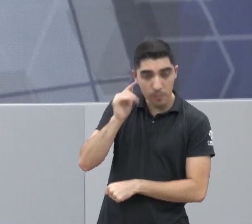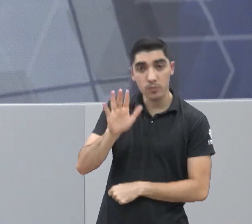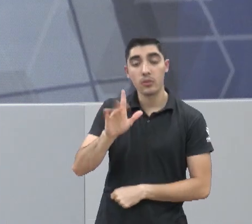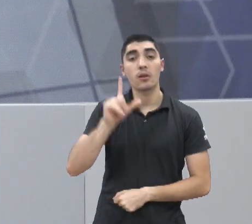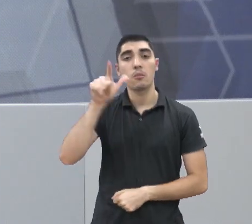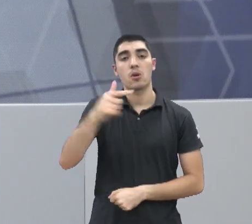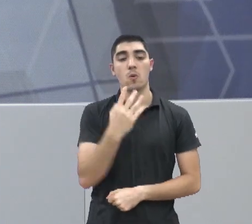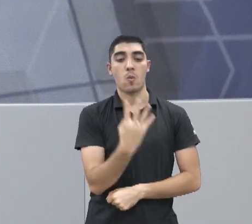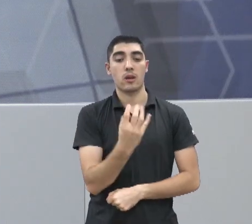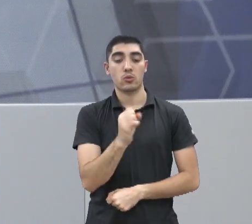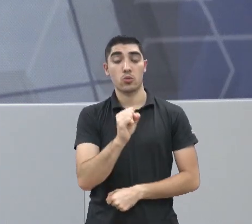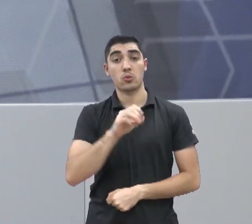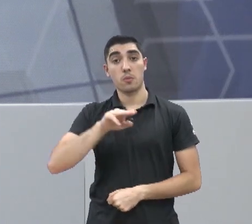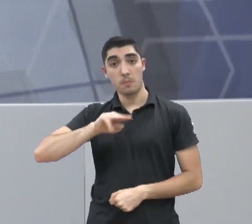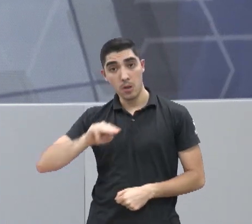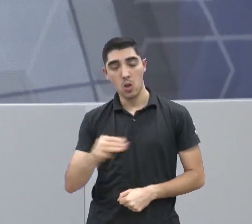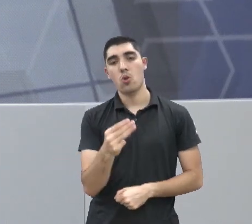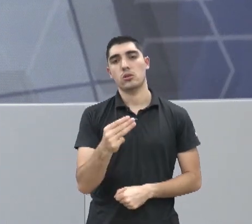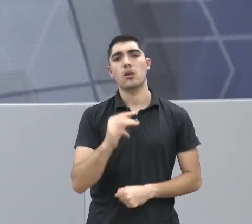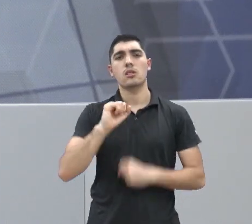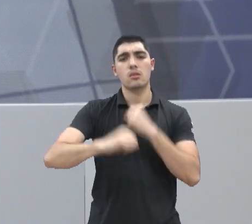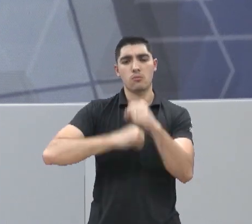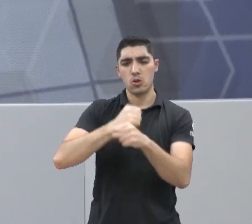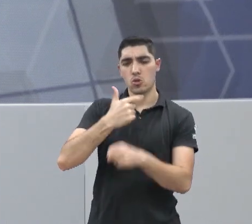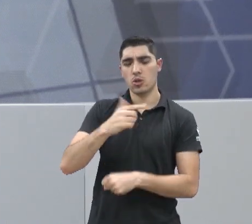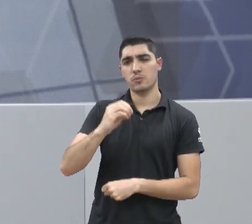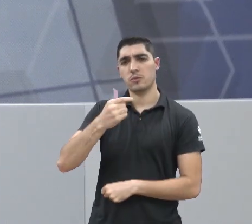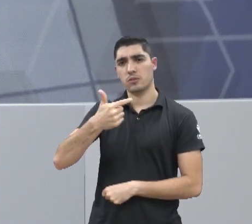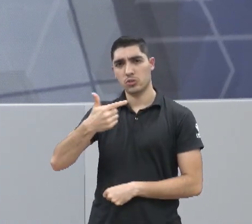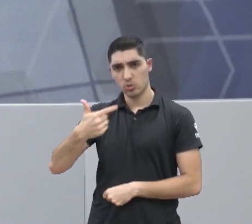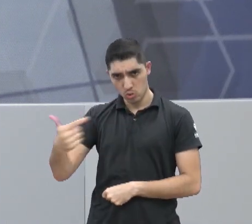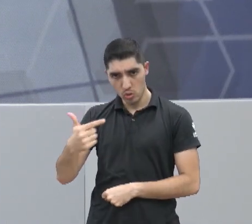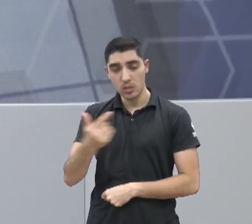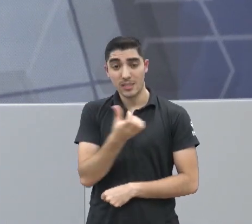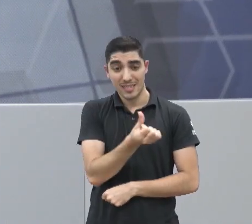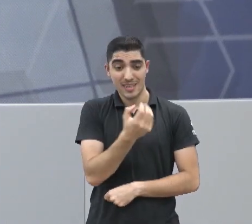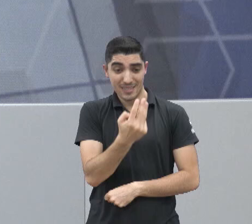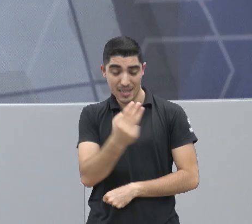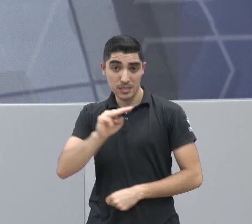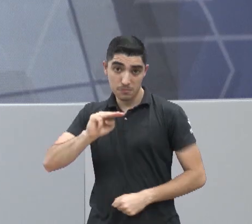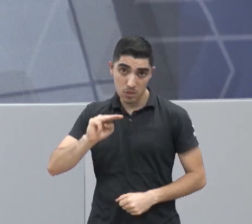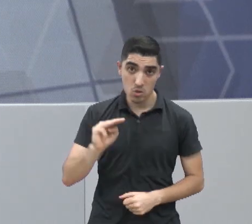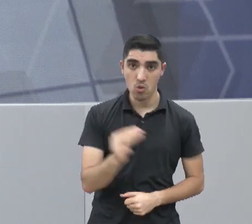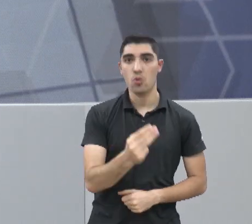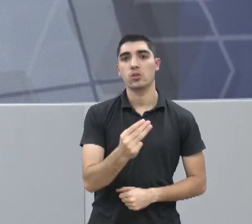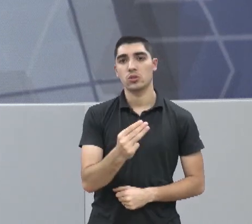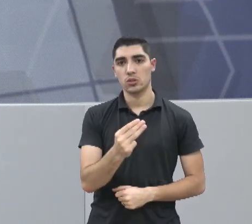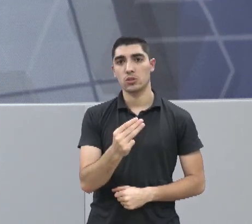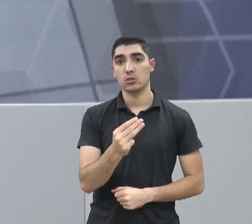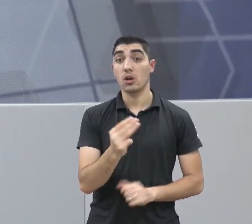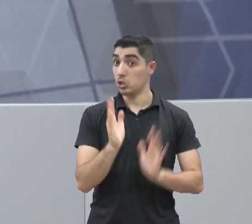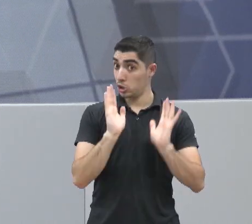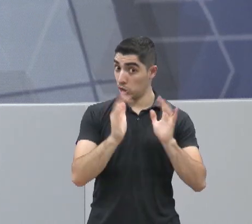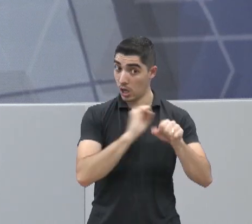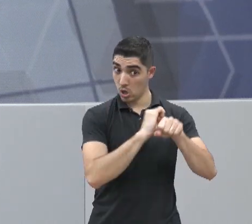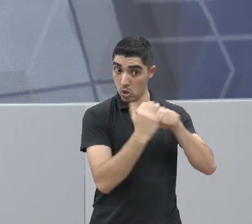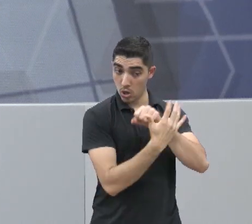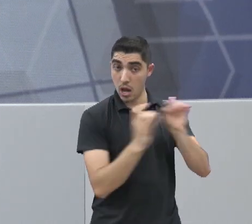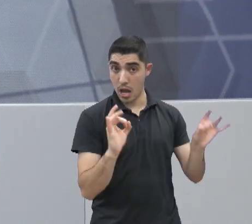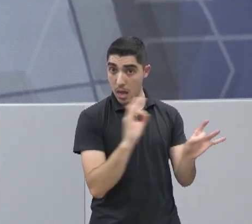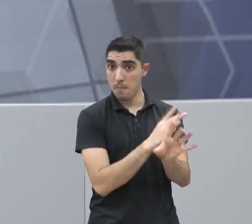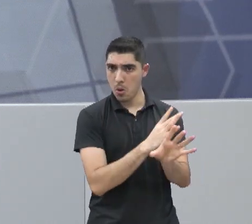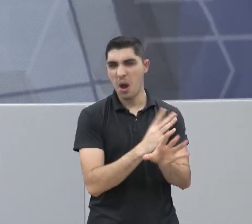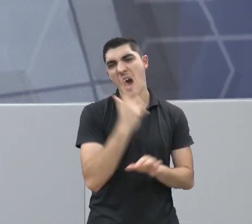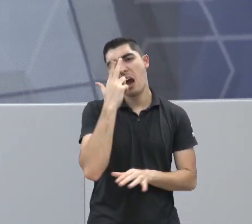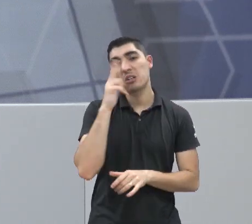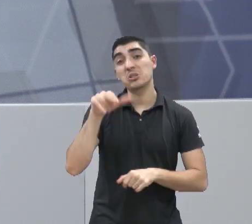milhões e 100 mil reais. Em 22, 63 milhões e 700 mil reais. Já tinha acabado a Covid, hein? Deve ser por causa da dengue,